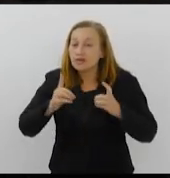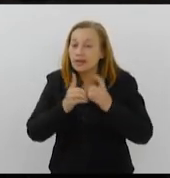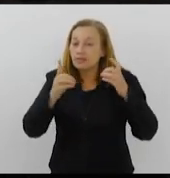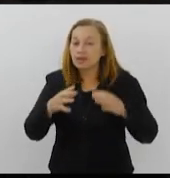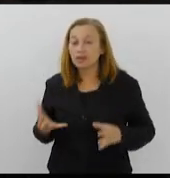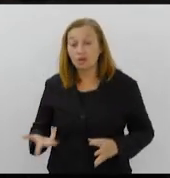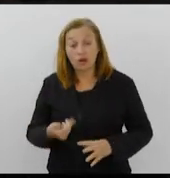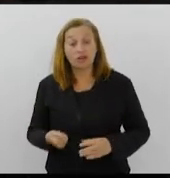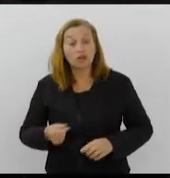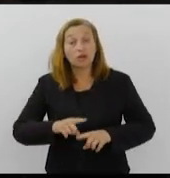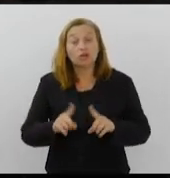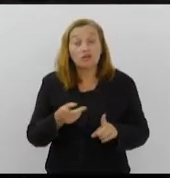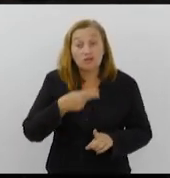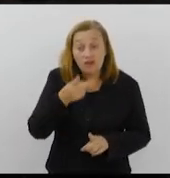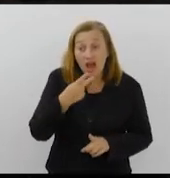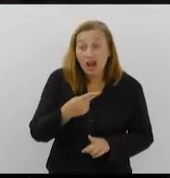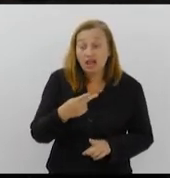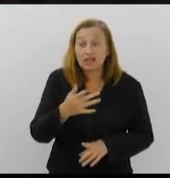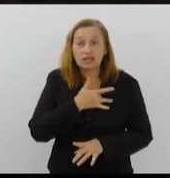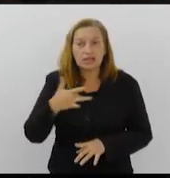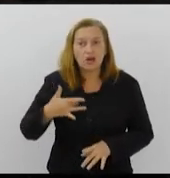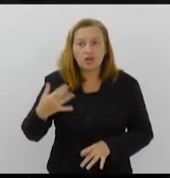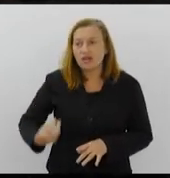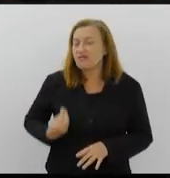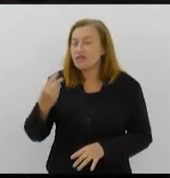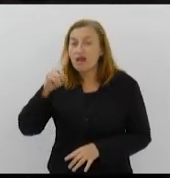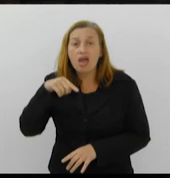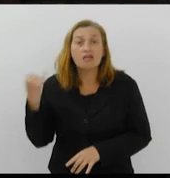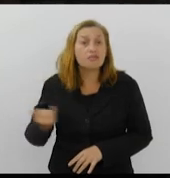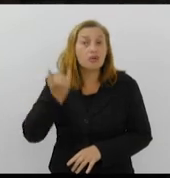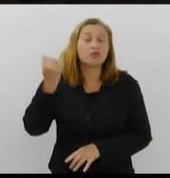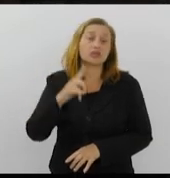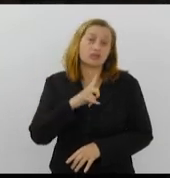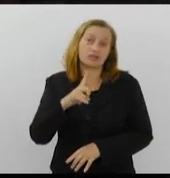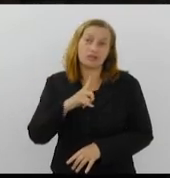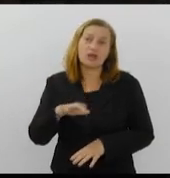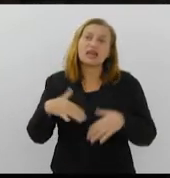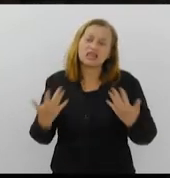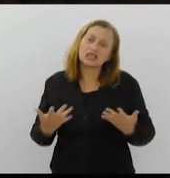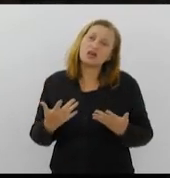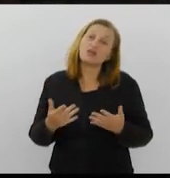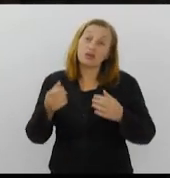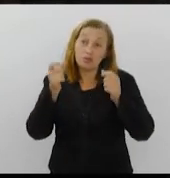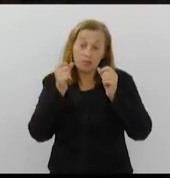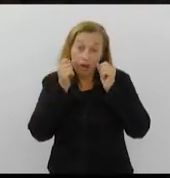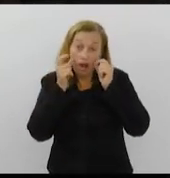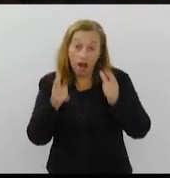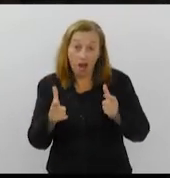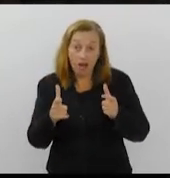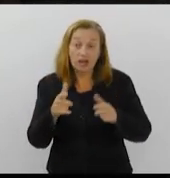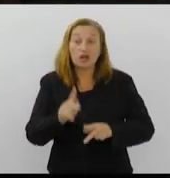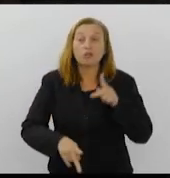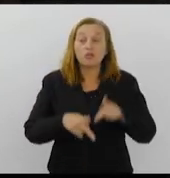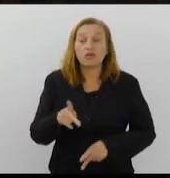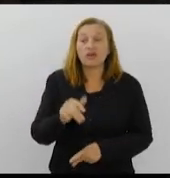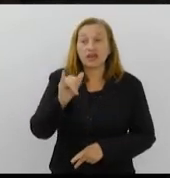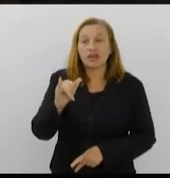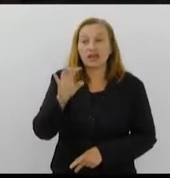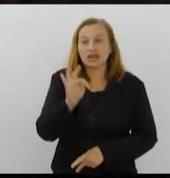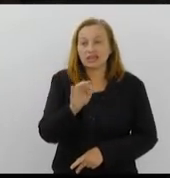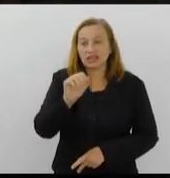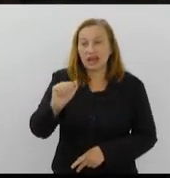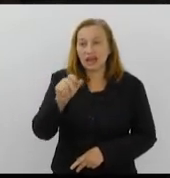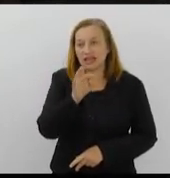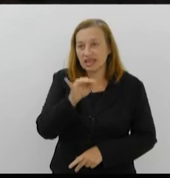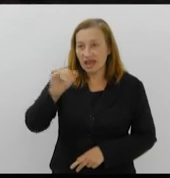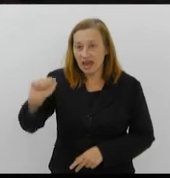de saúde, trata de vida. Vida é o bem mais importante que nós temos. Então fica aqui um alerta para a população de Itatiaia. Abre